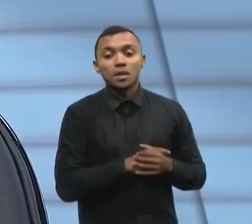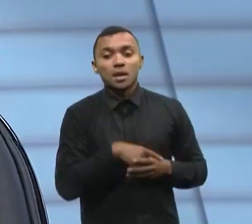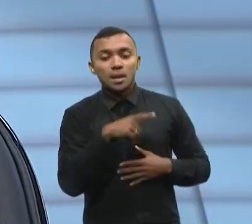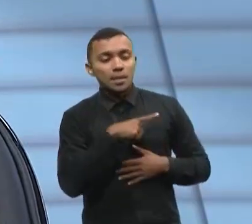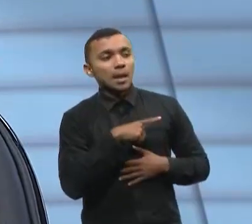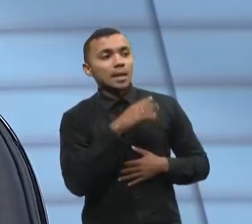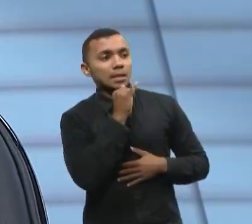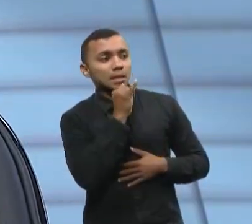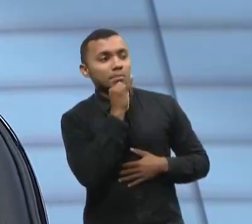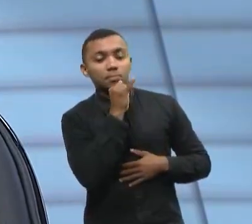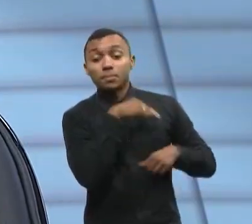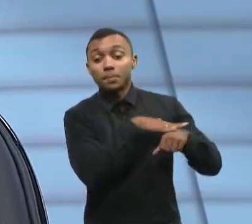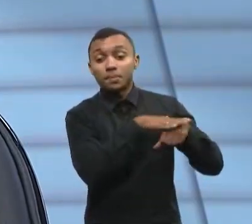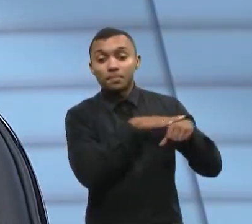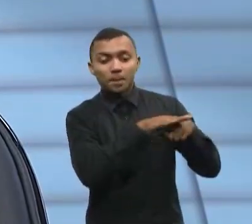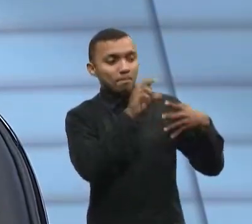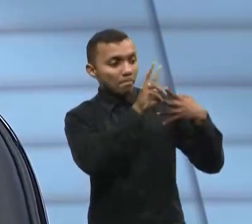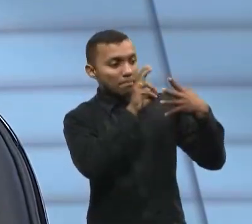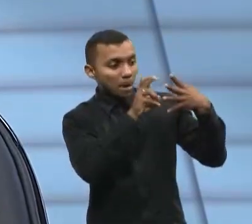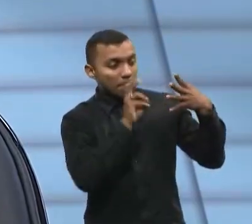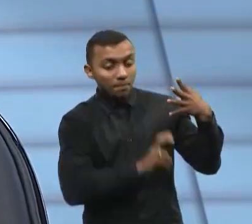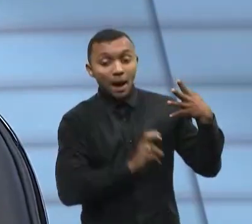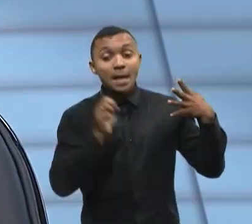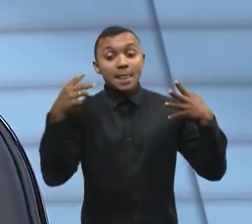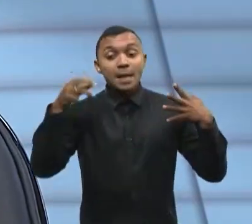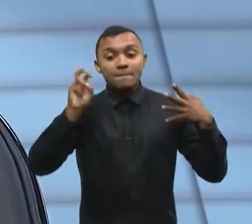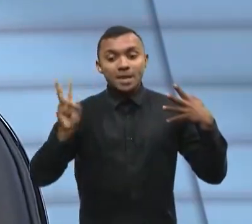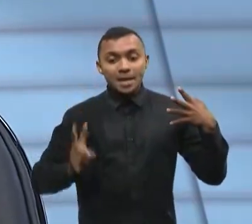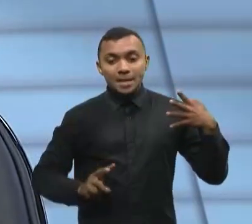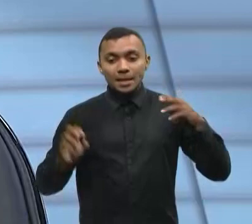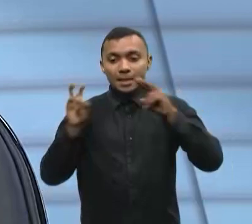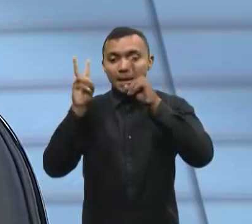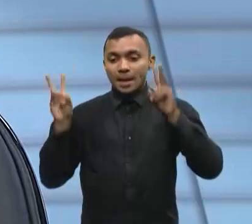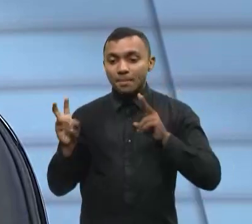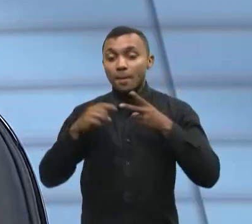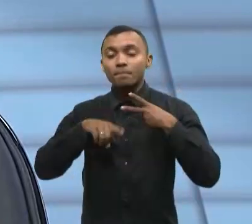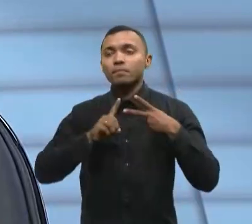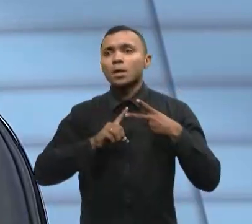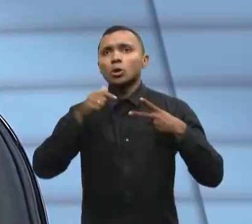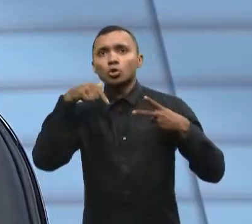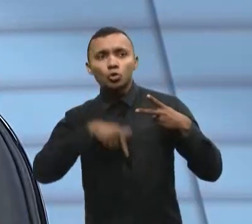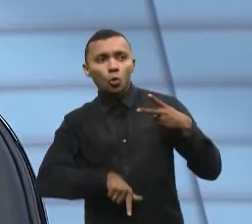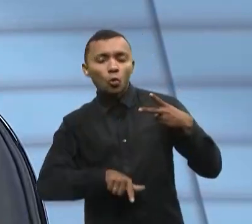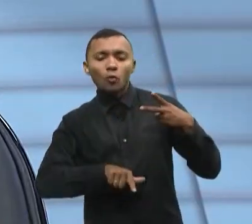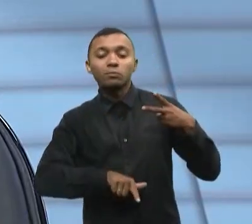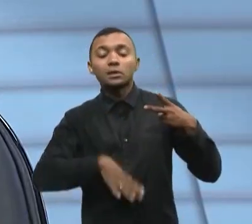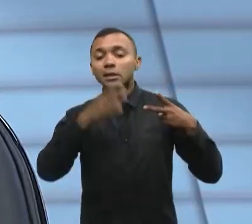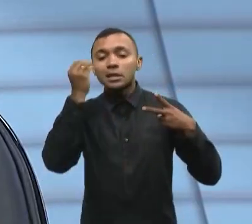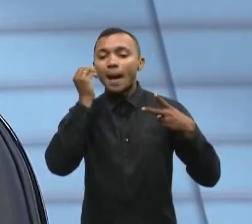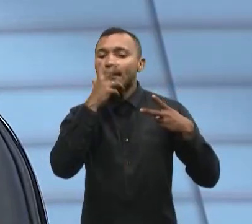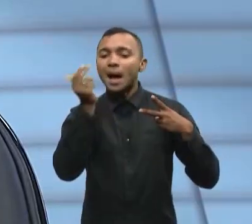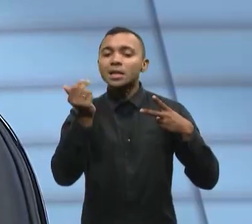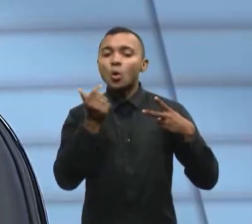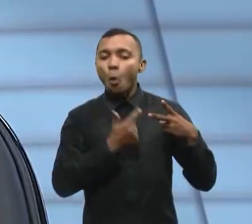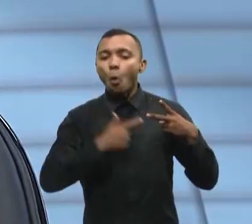assuntos e 3 sessões de algum assunto específico, numa 4ª sessão, uma intervenção social. Né? Eles já